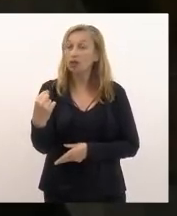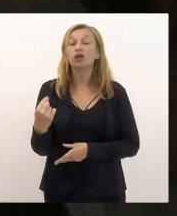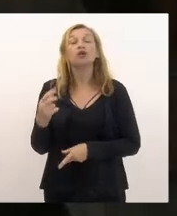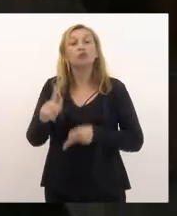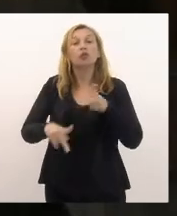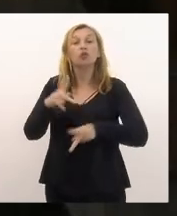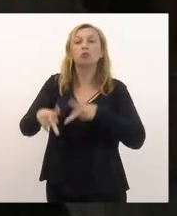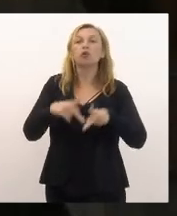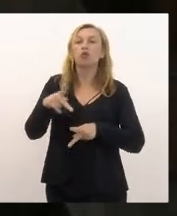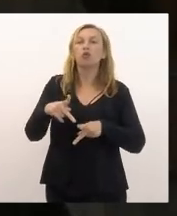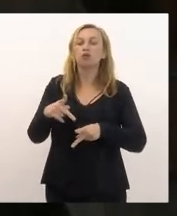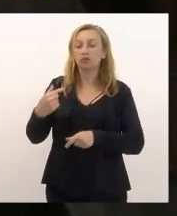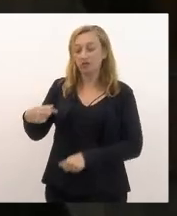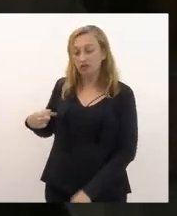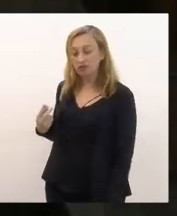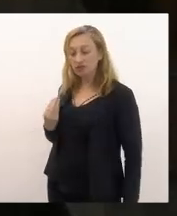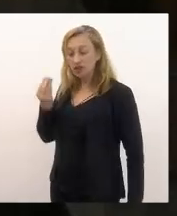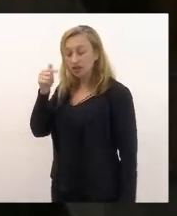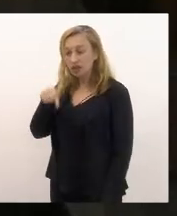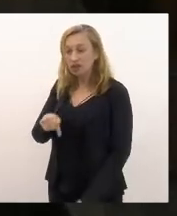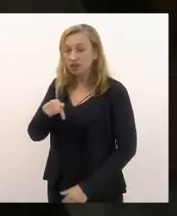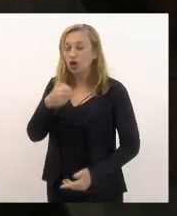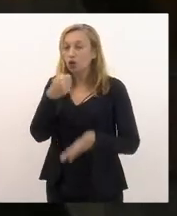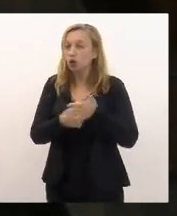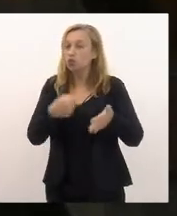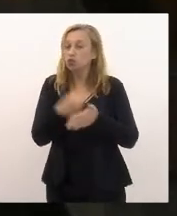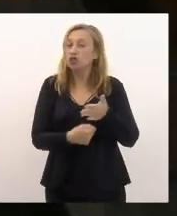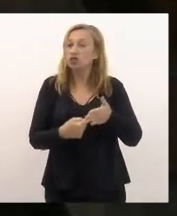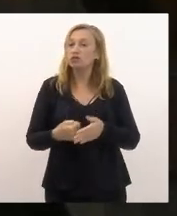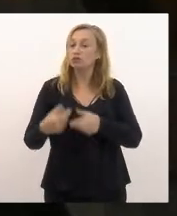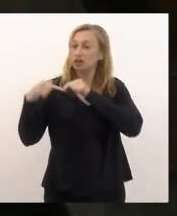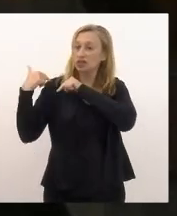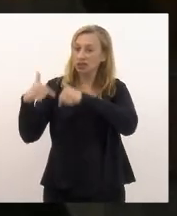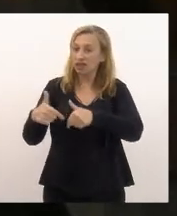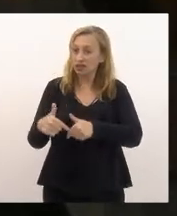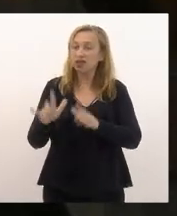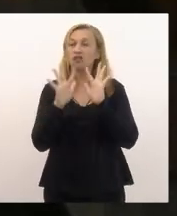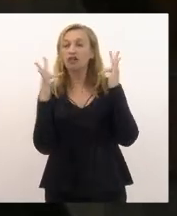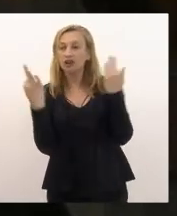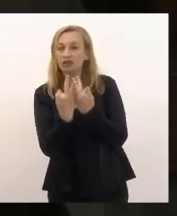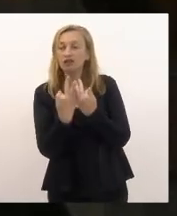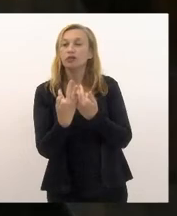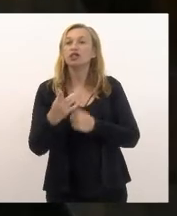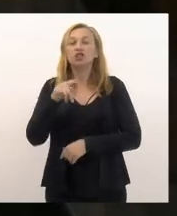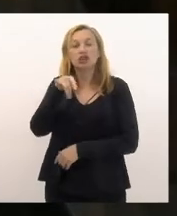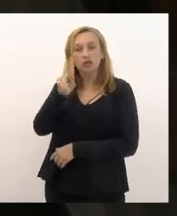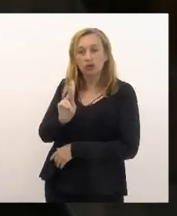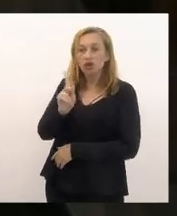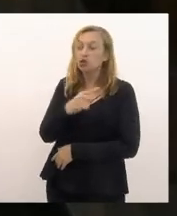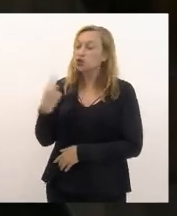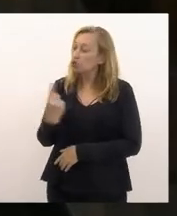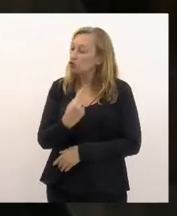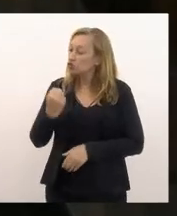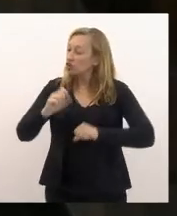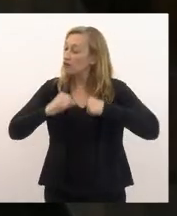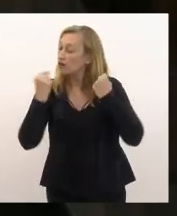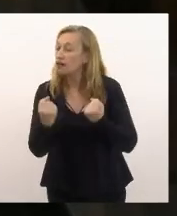povo para estar aqui, lutando pelos bons costumes, pela família Knoploch. E o que nós